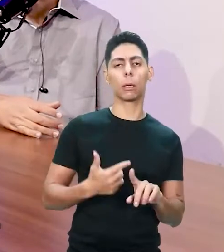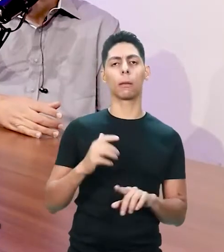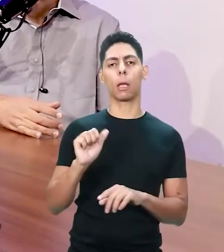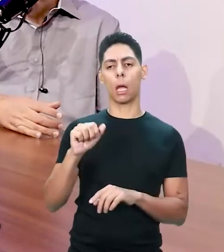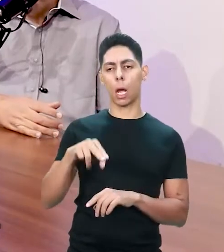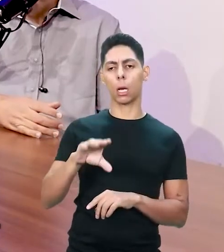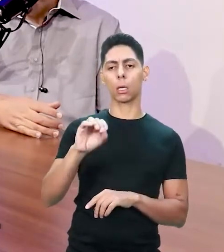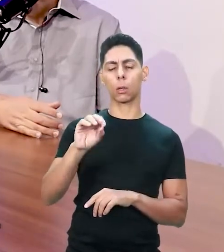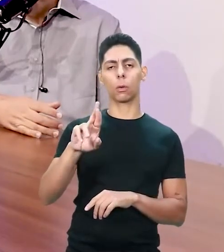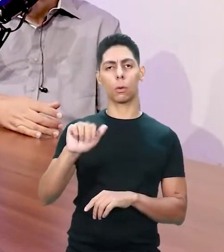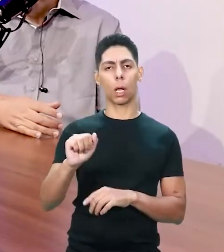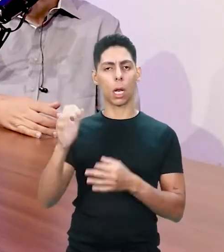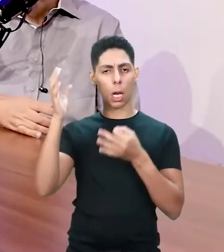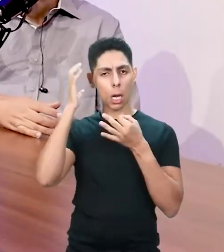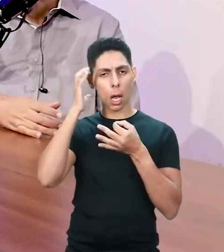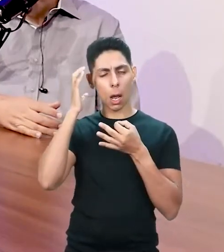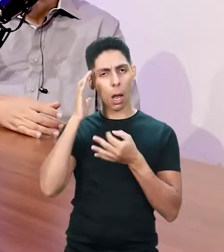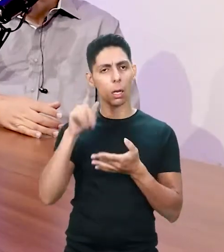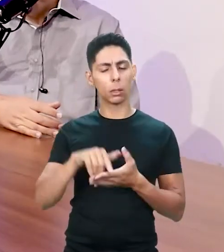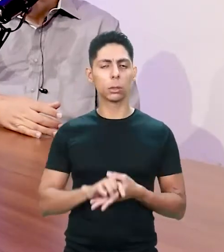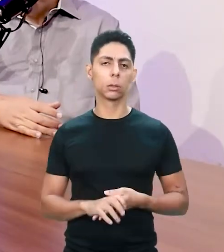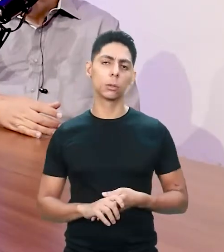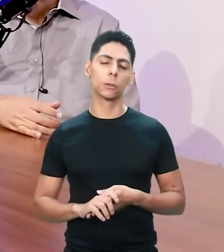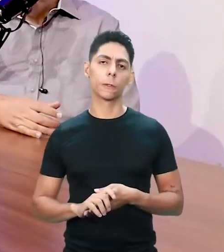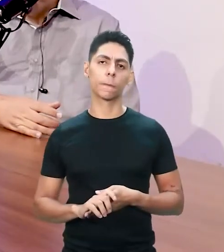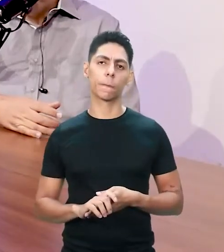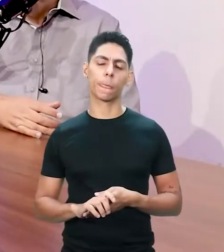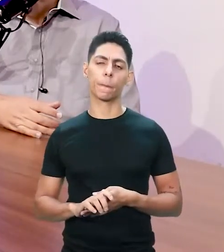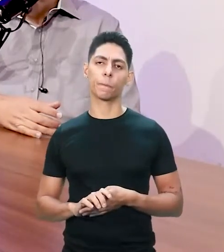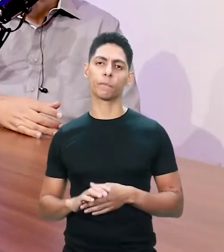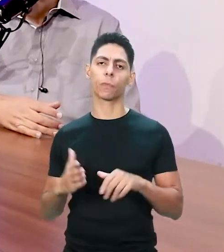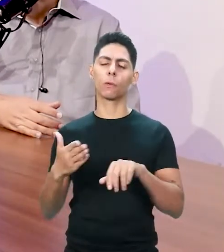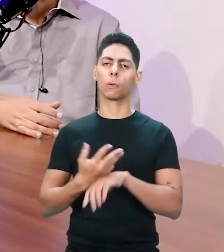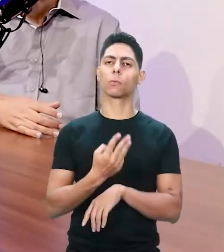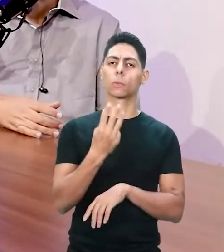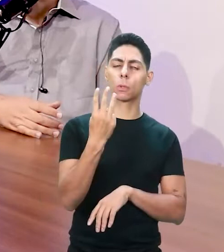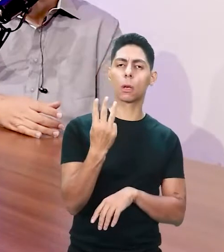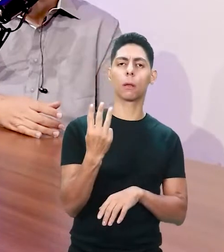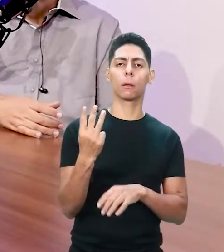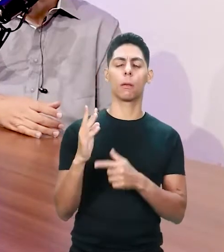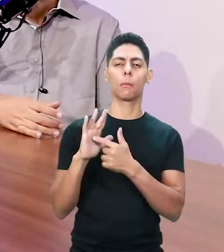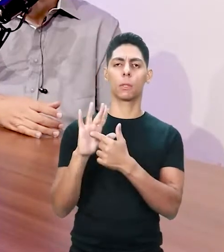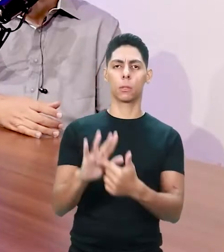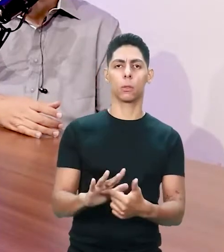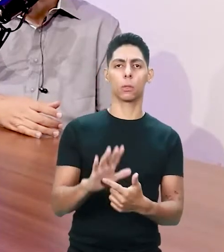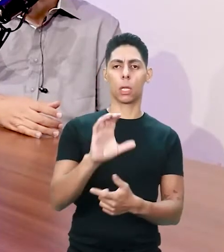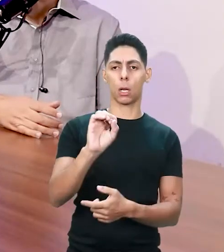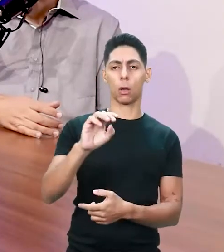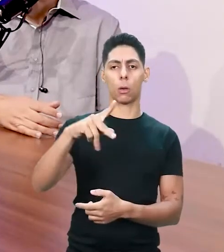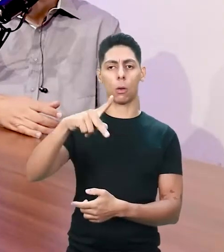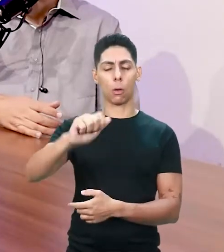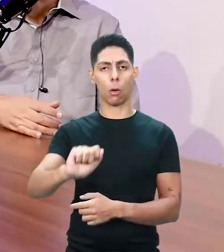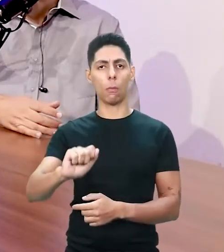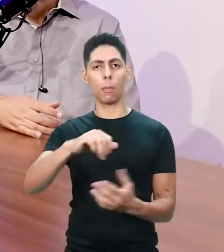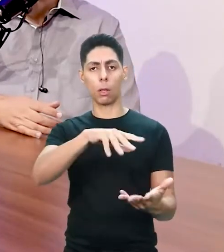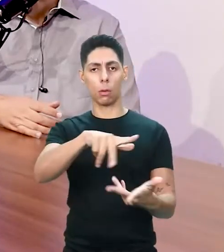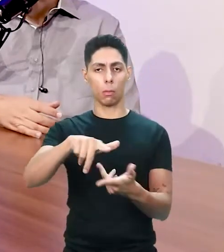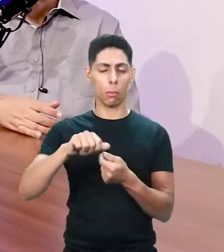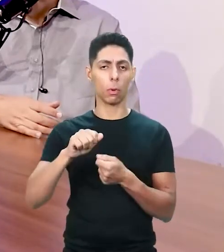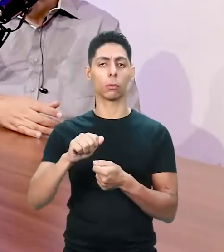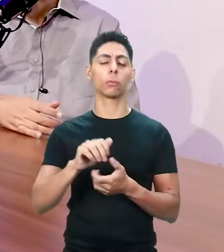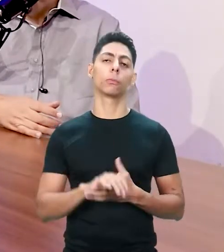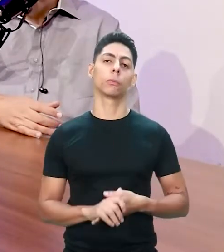que eu cheguei, no mês seguinte de eu ter chegado na EBC, eu fui um dos 3 apresentadores da Copa do Mundo, na Rede Nacional de Rádio, da Copa do